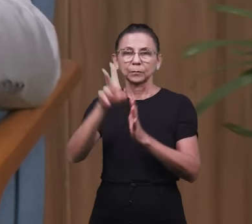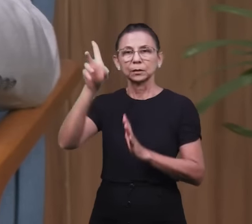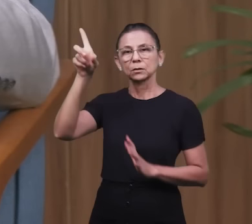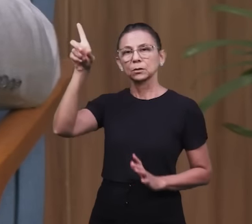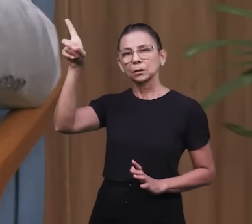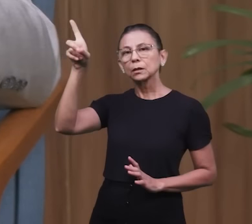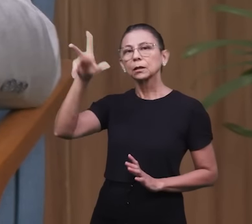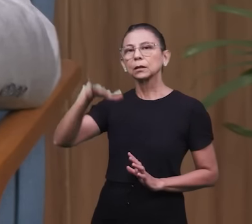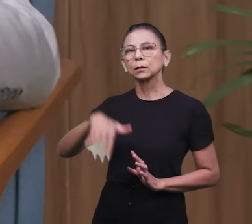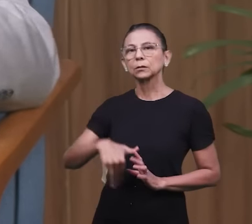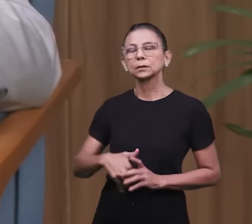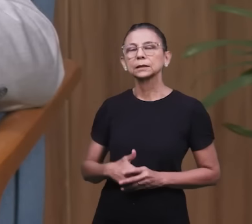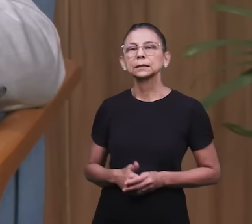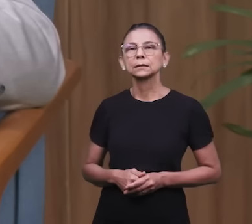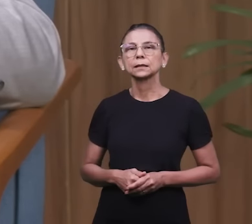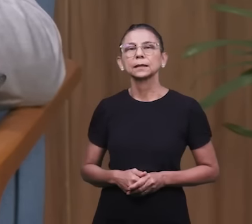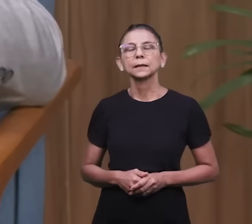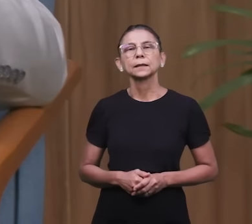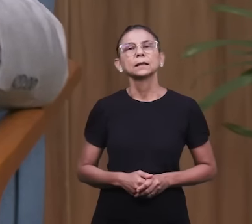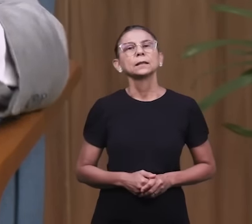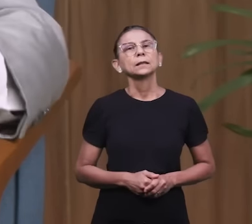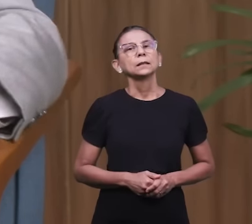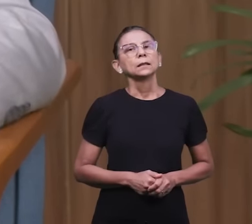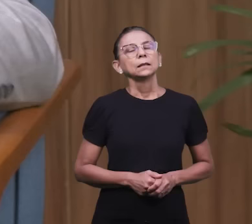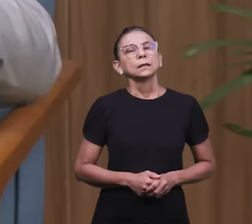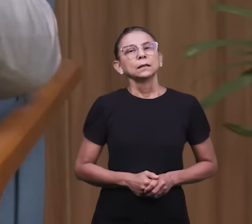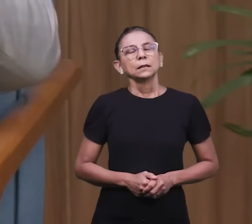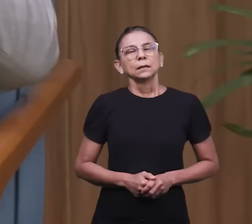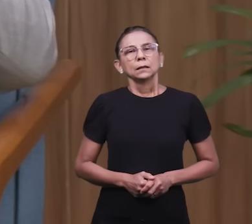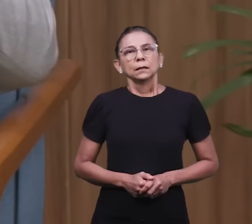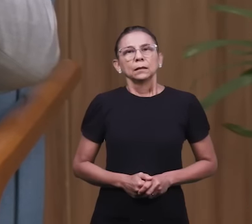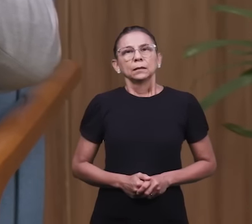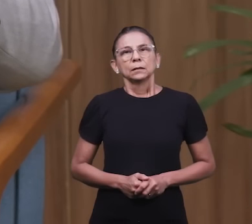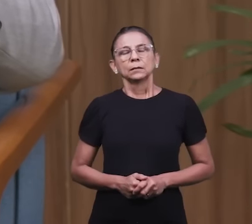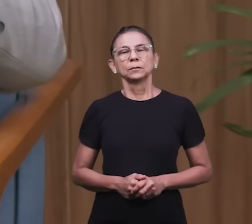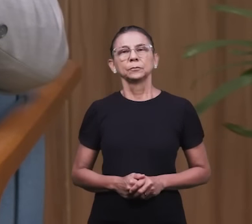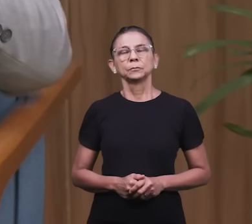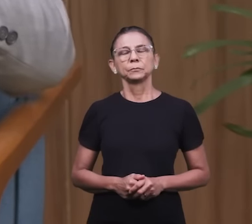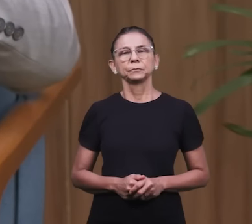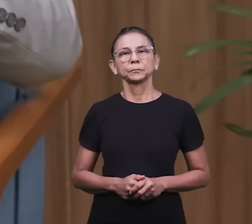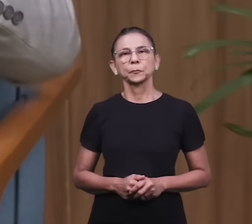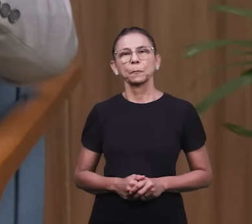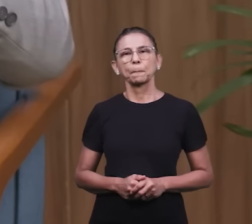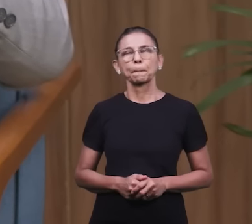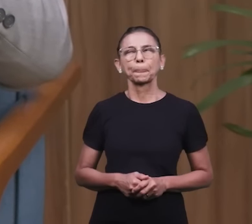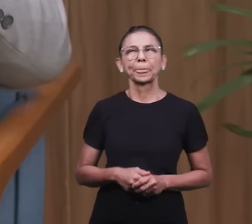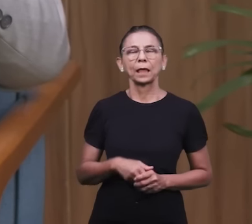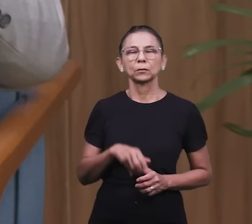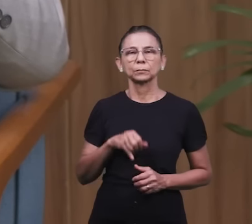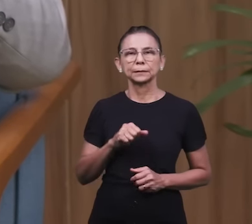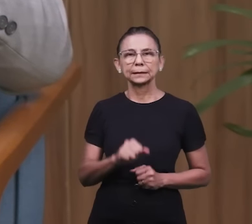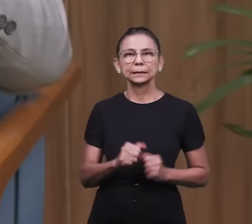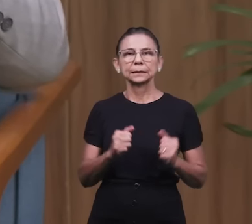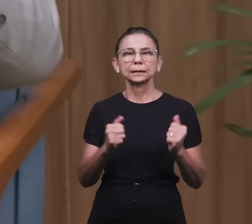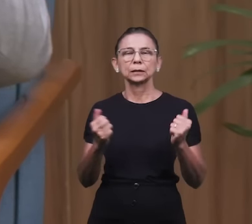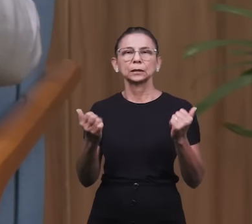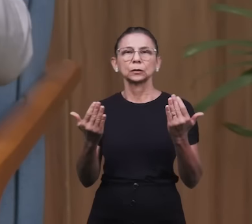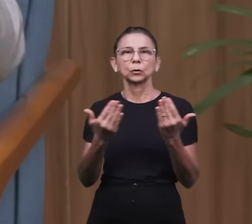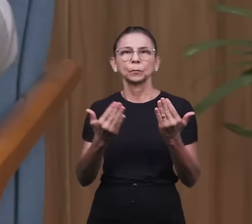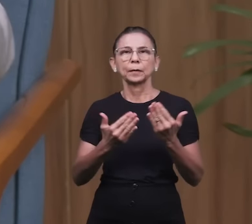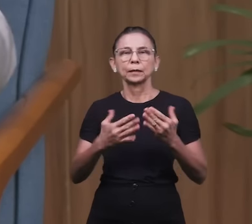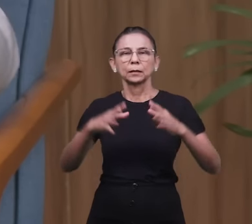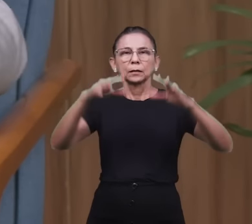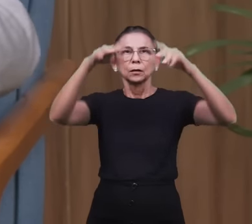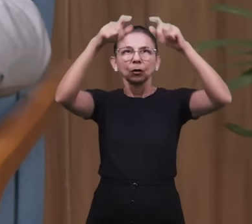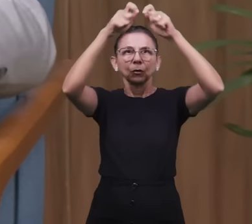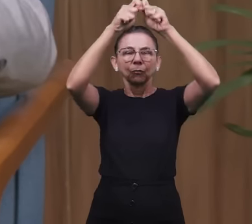é no momento em que o véu do tempo se rasga de Alto abaixo no momento em que se põe